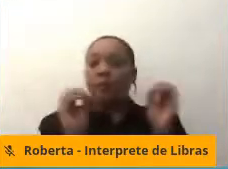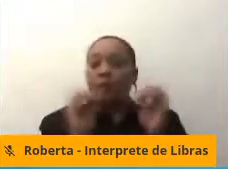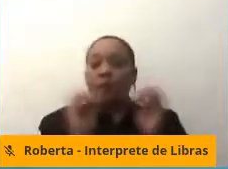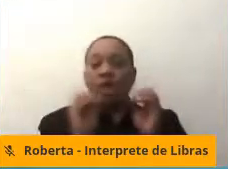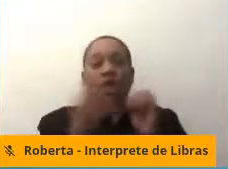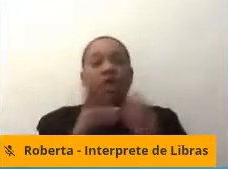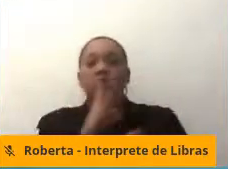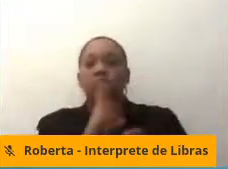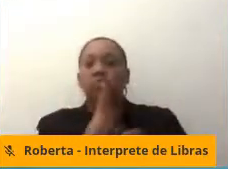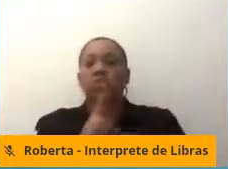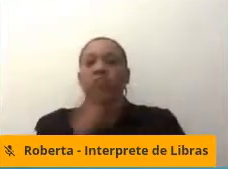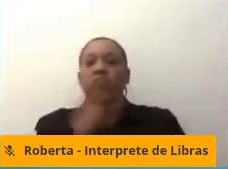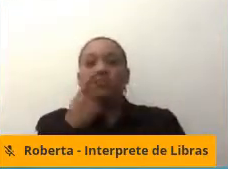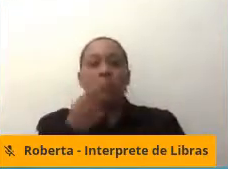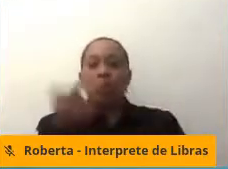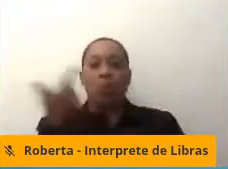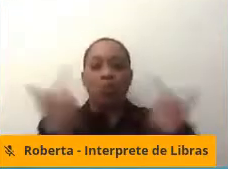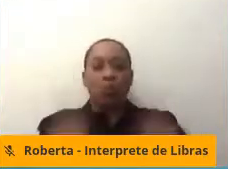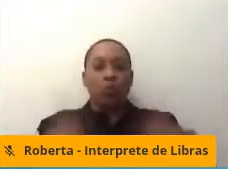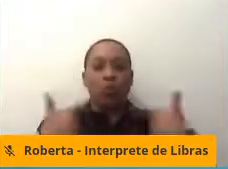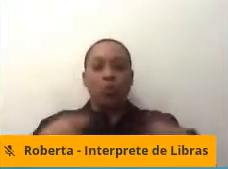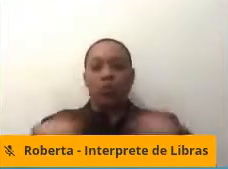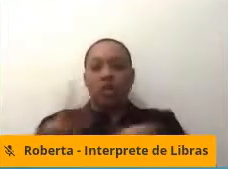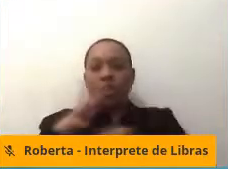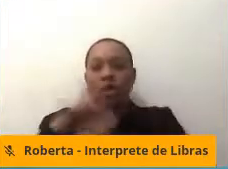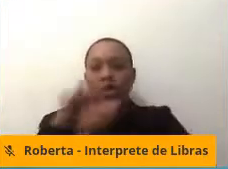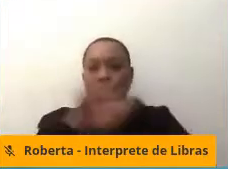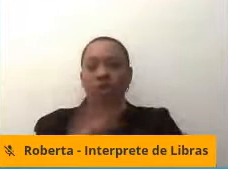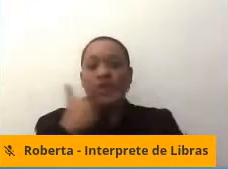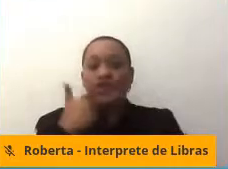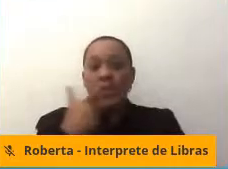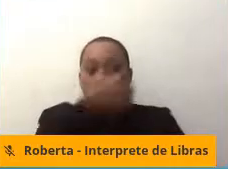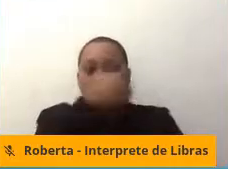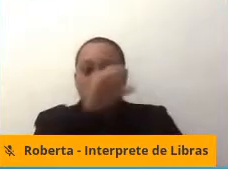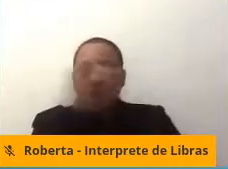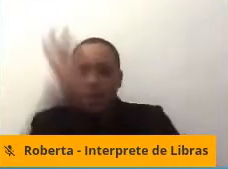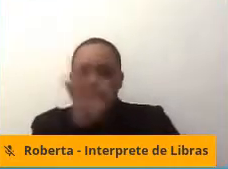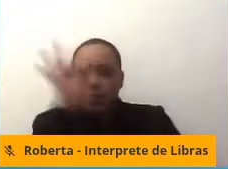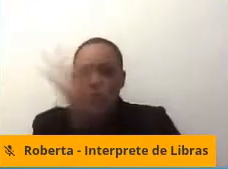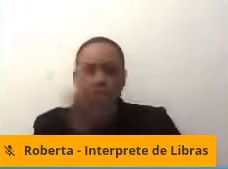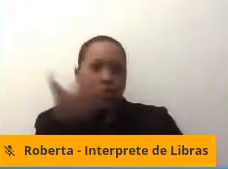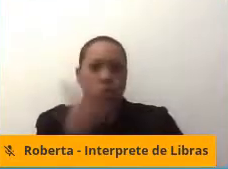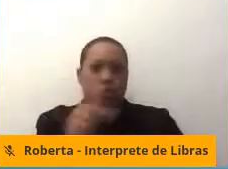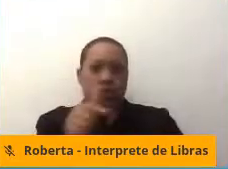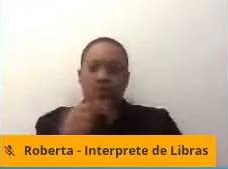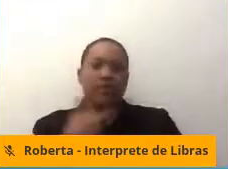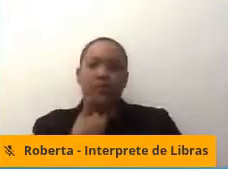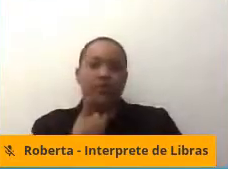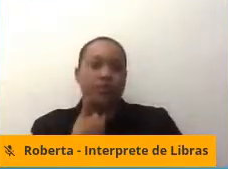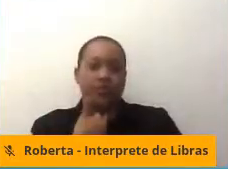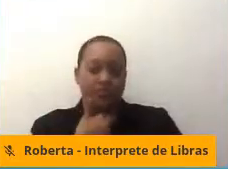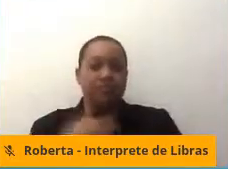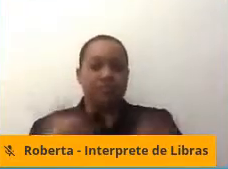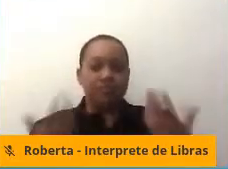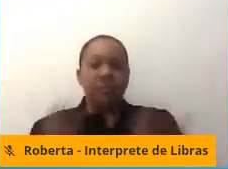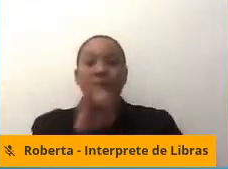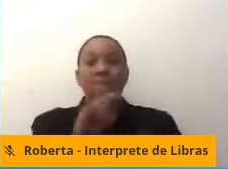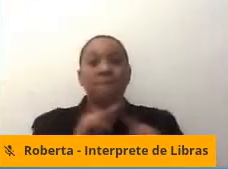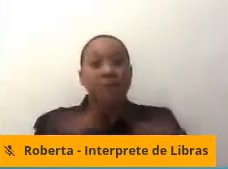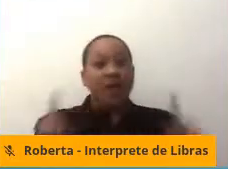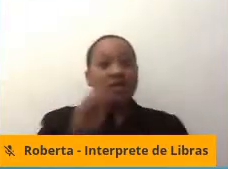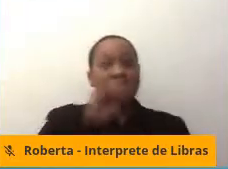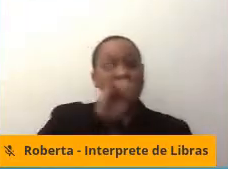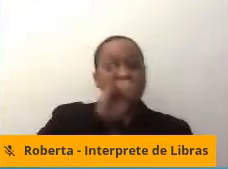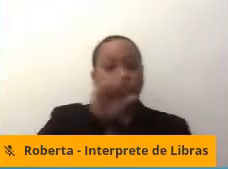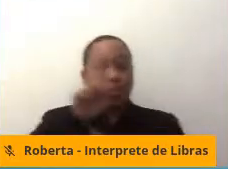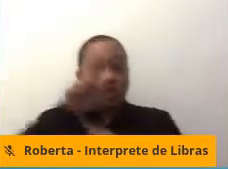Eu não posso excluir 100% que a pessoa não tem coronavírus. Agora, quando só o IgM dá positivo, eu